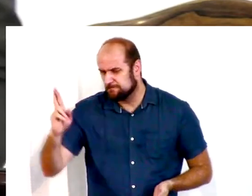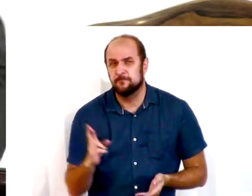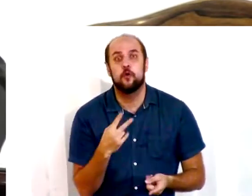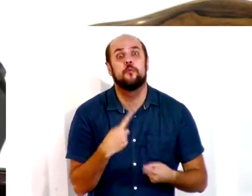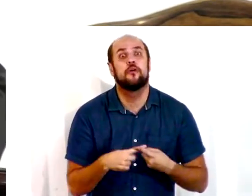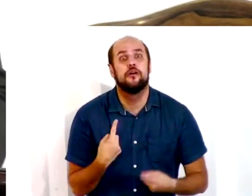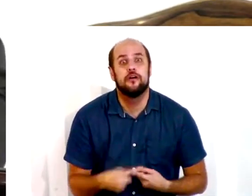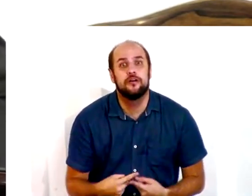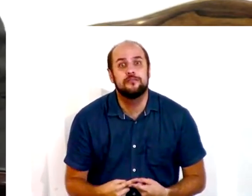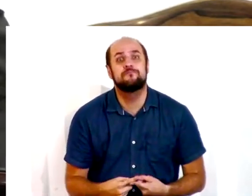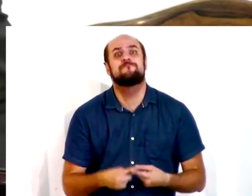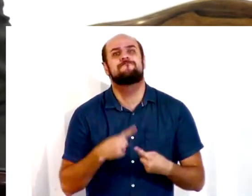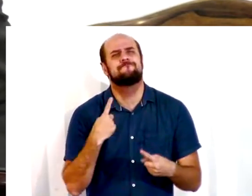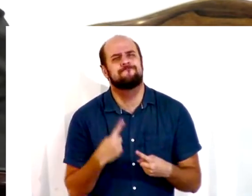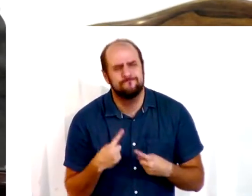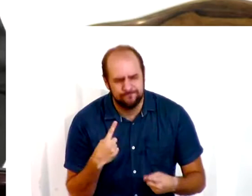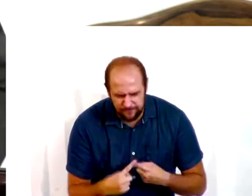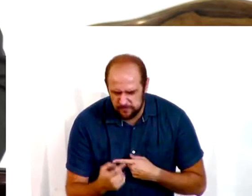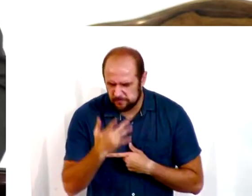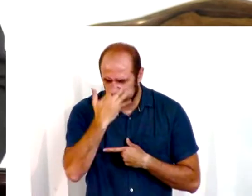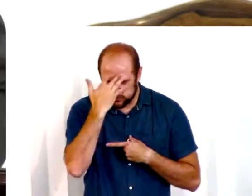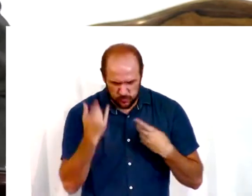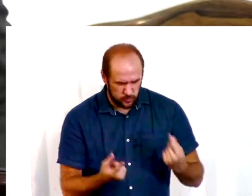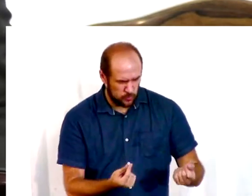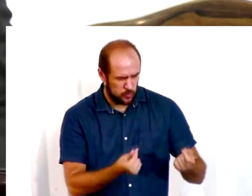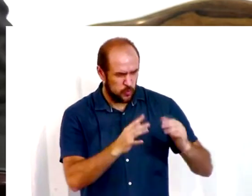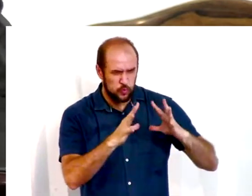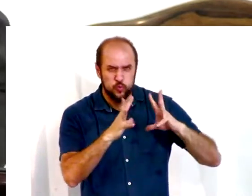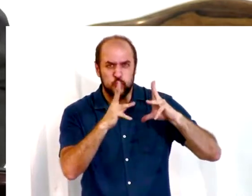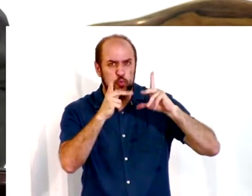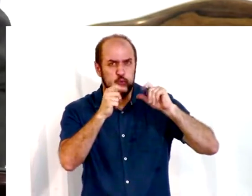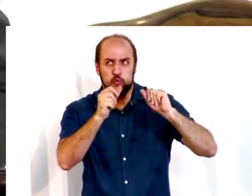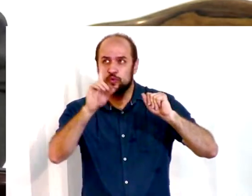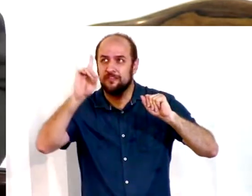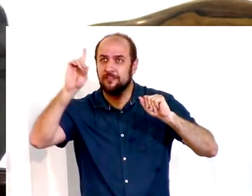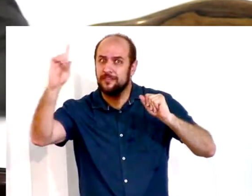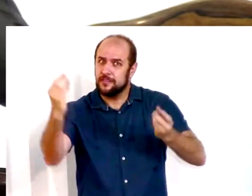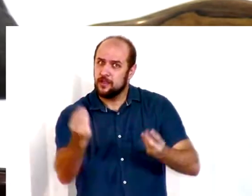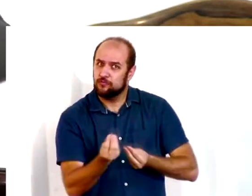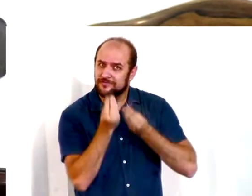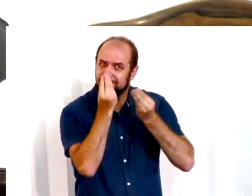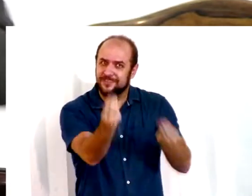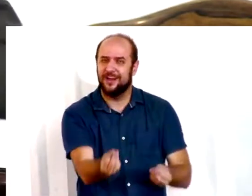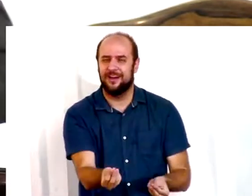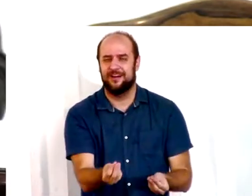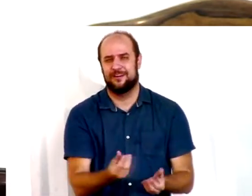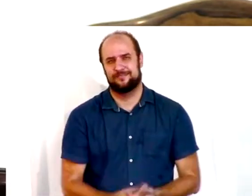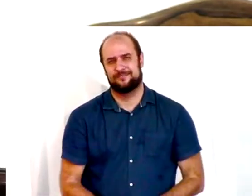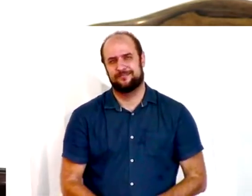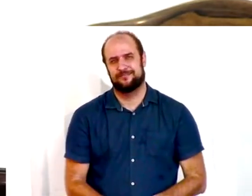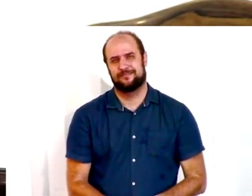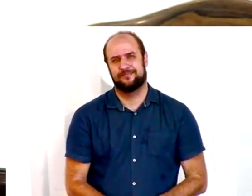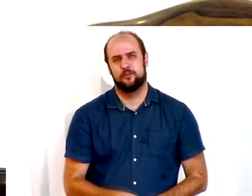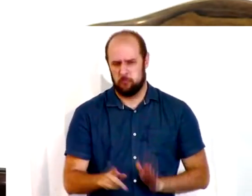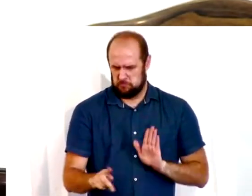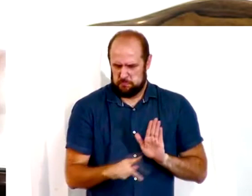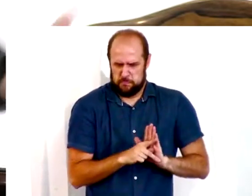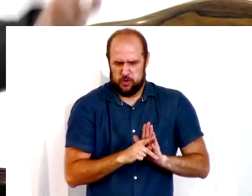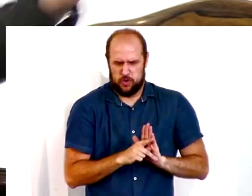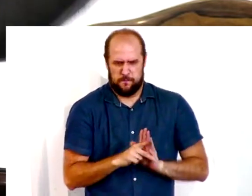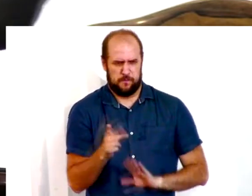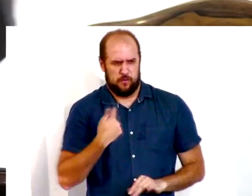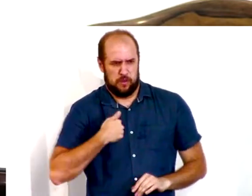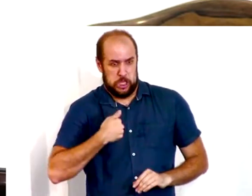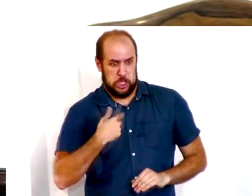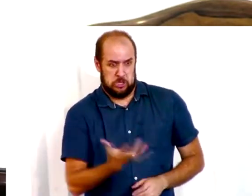quê? Porque quem te dá tudo isso não é você, é Deus. Você só pode ter o que você tem porque Deus te